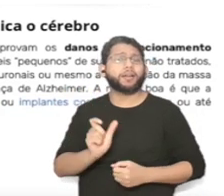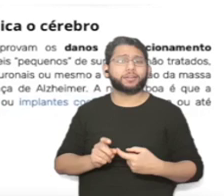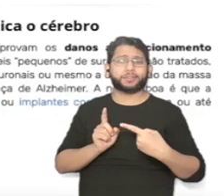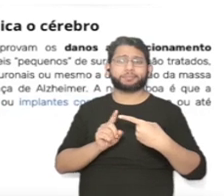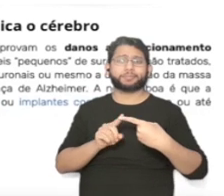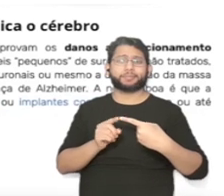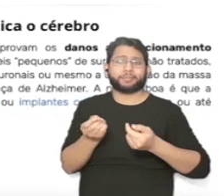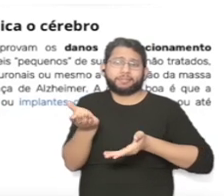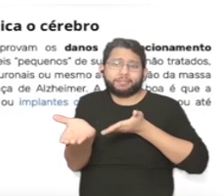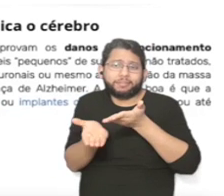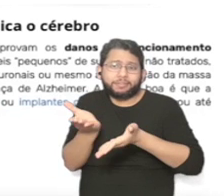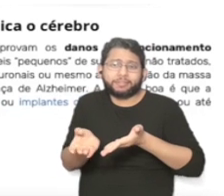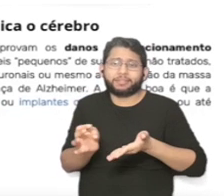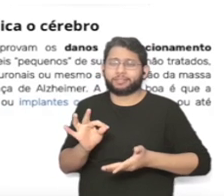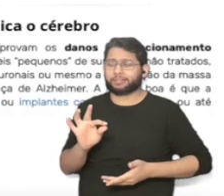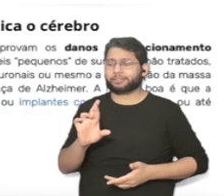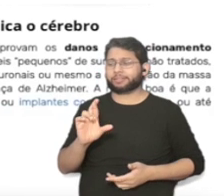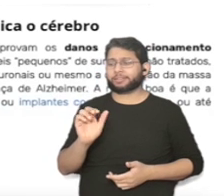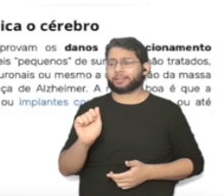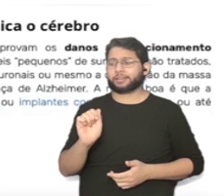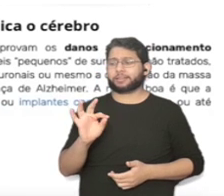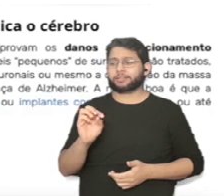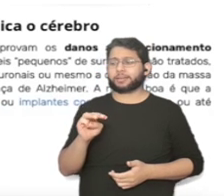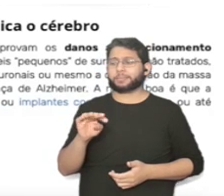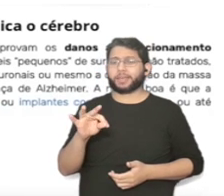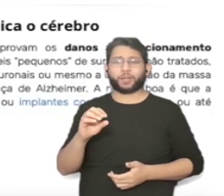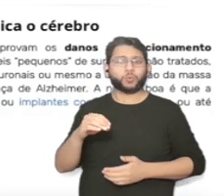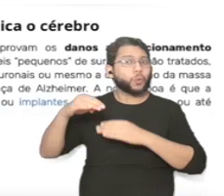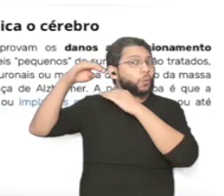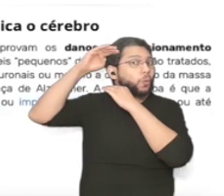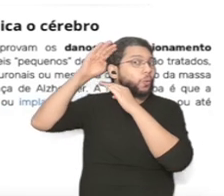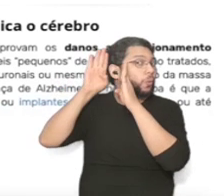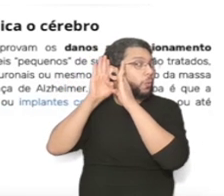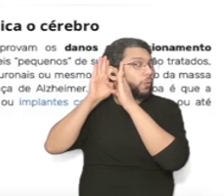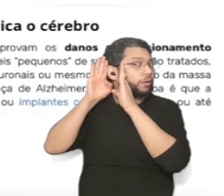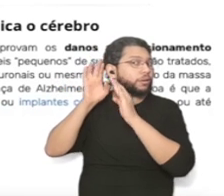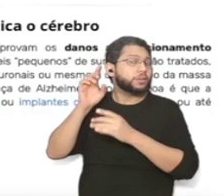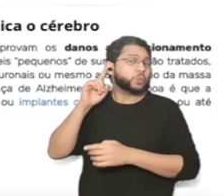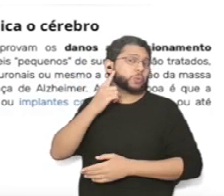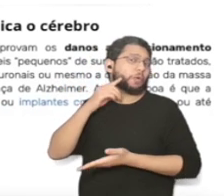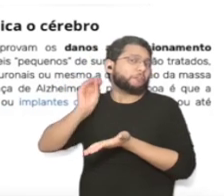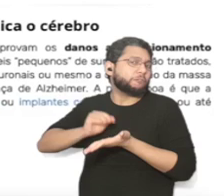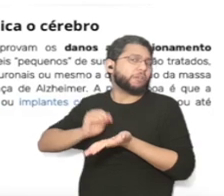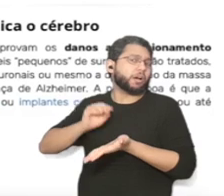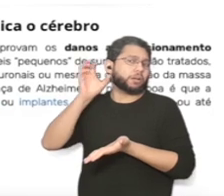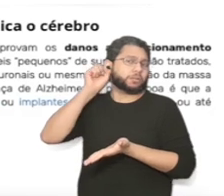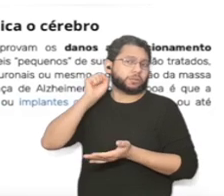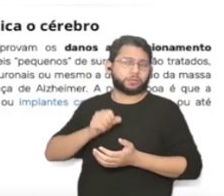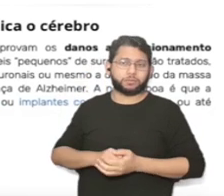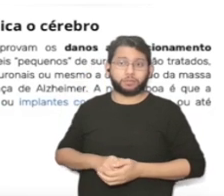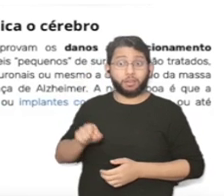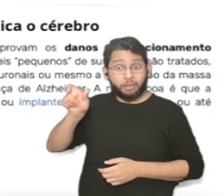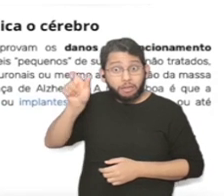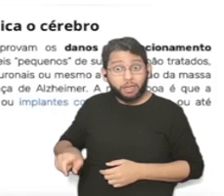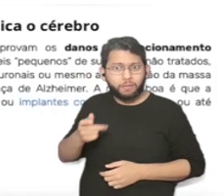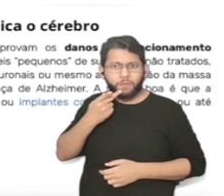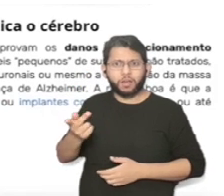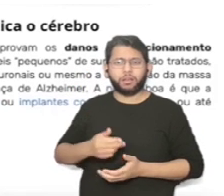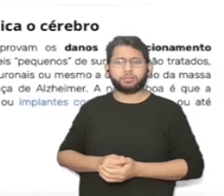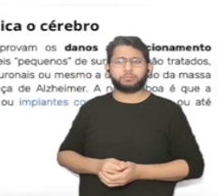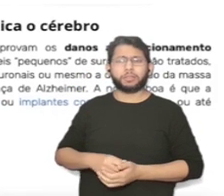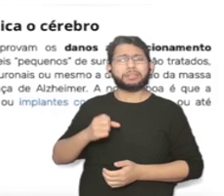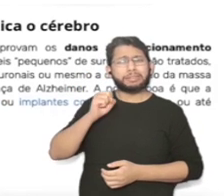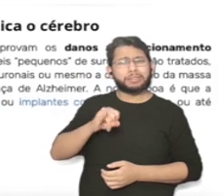como tratamento e de pensar na surdez só sob o viés dessa falta de audição, ele diz que a perda auditiva